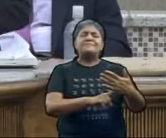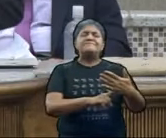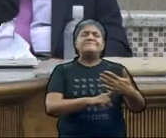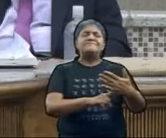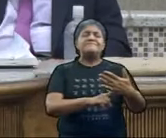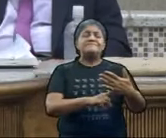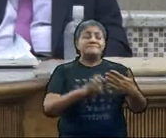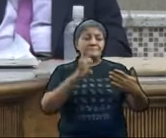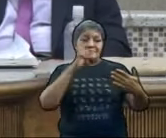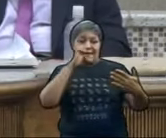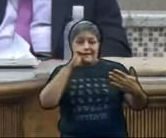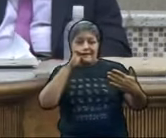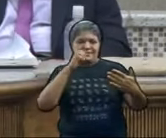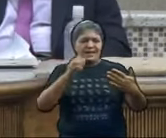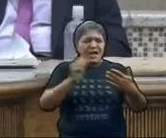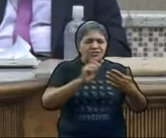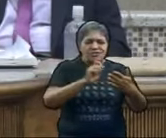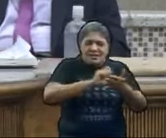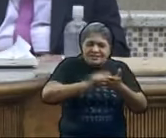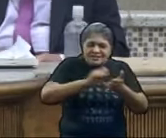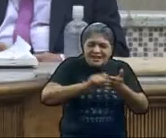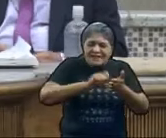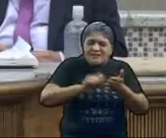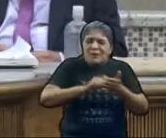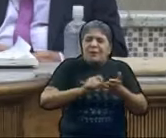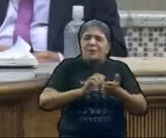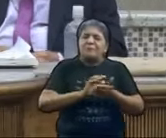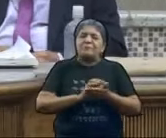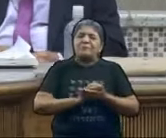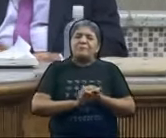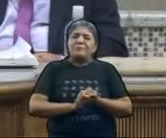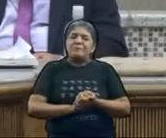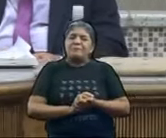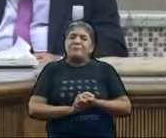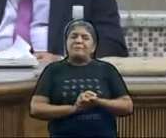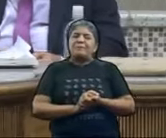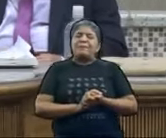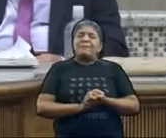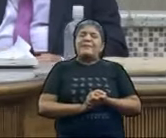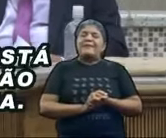no capítulo 4, olha o que o poeta diz, ele diz assim no capítulo 4,